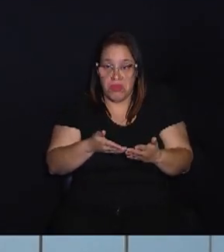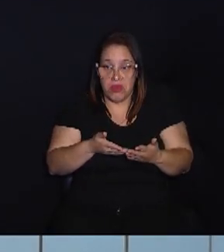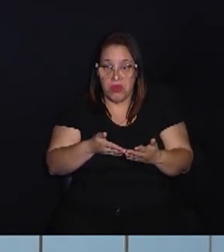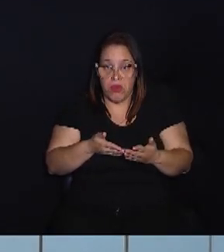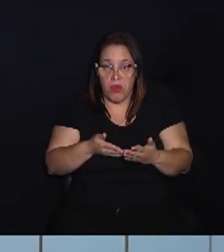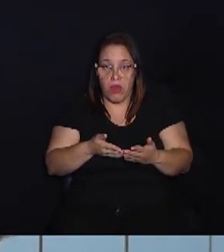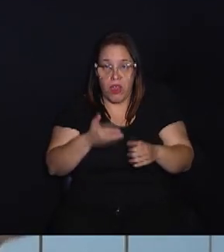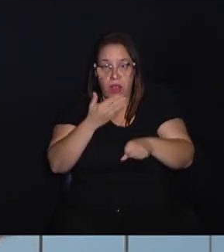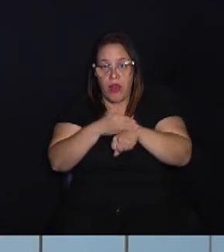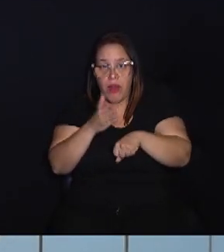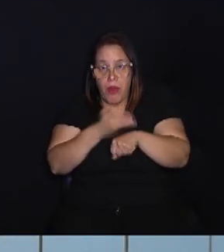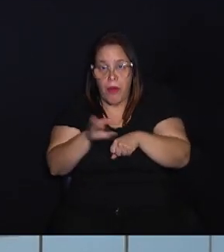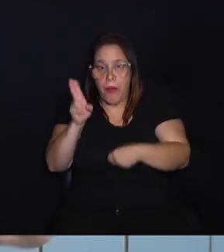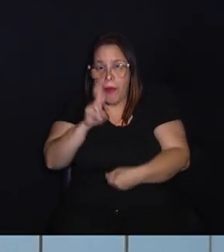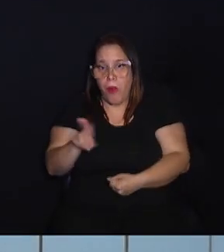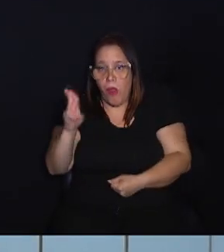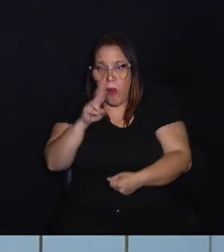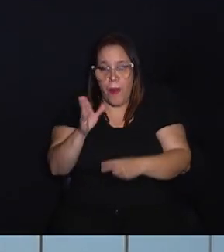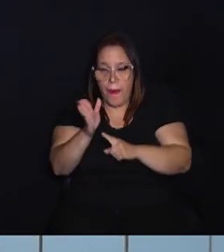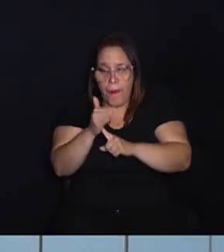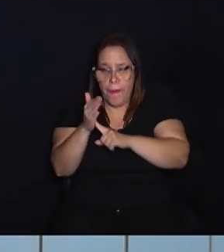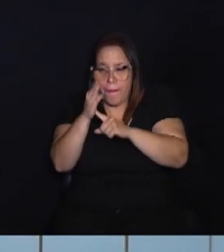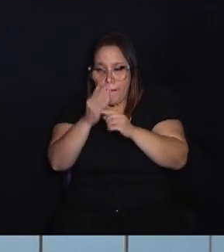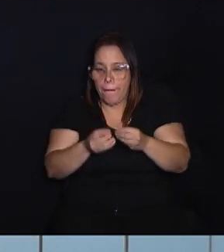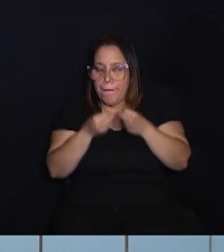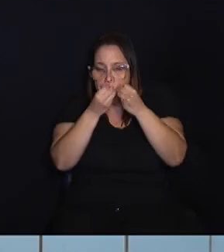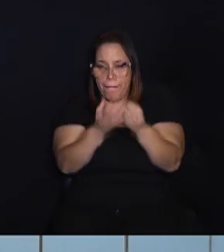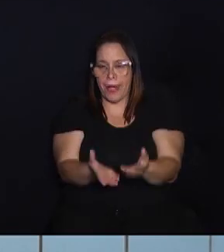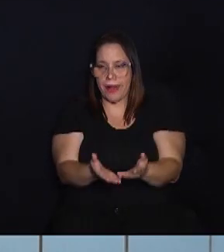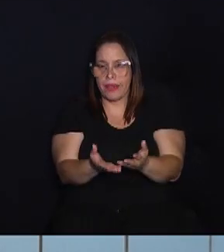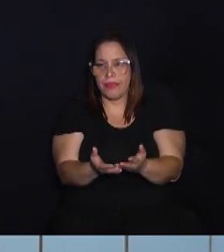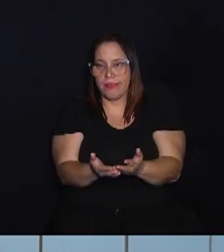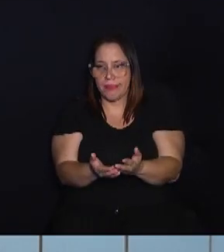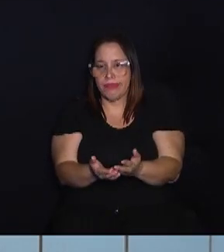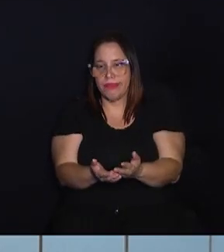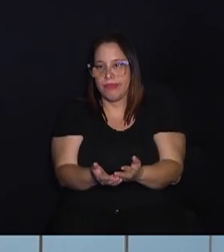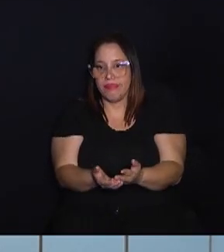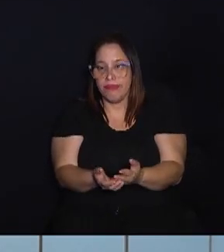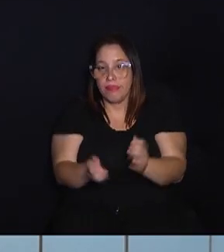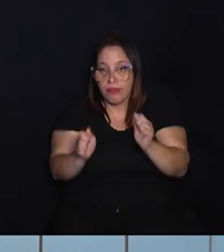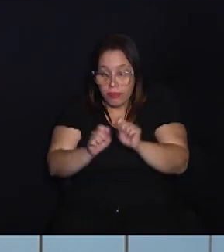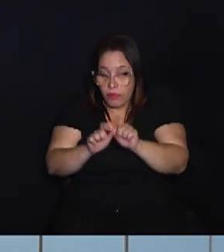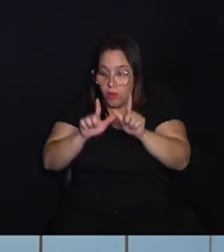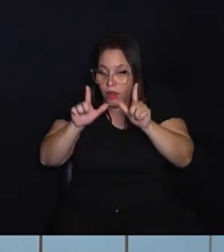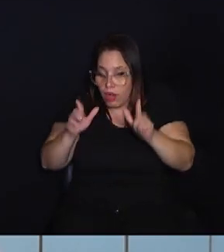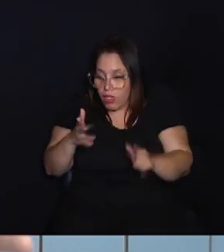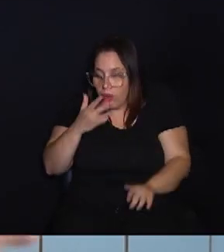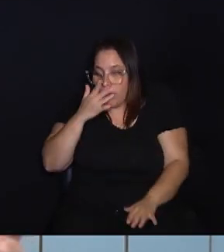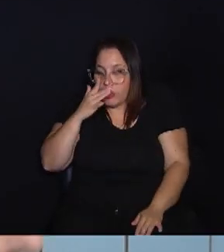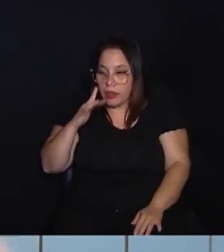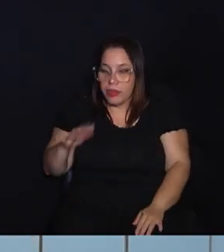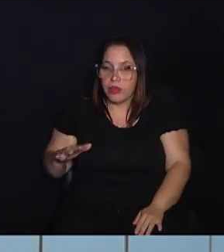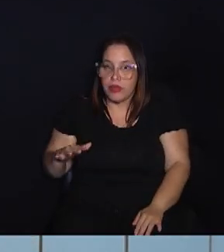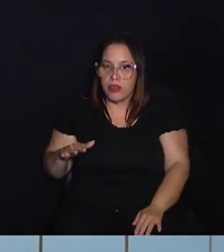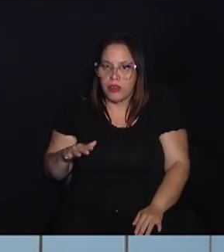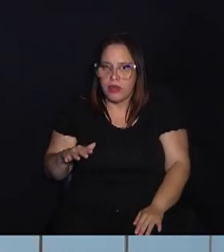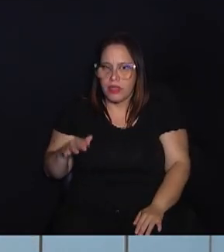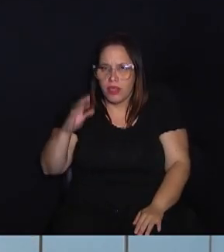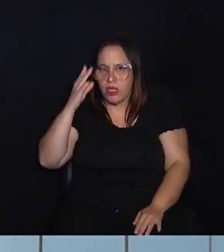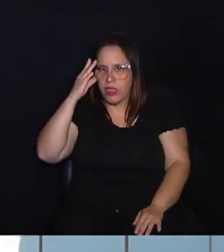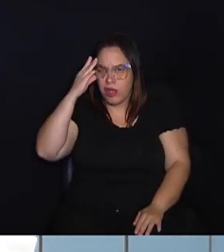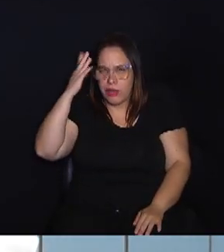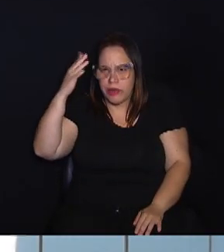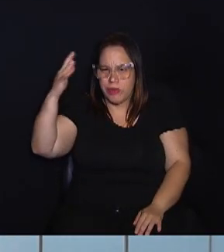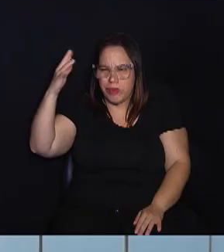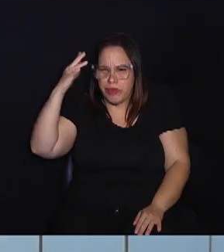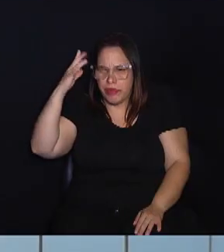essa prática de utilizar a tecnologia que está disponível. É claro que uma criança, de repente, eu nem tinha ideia